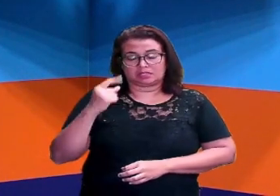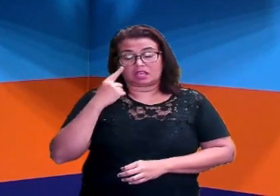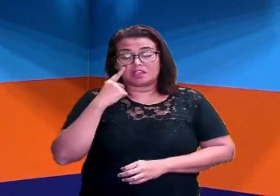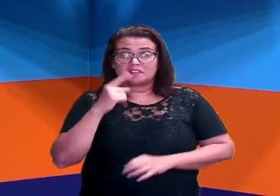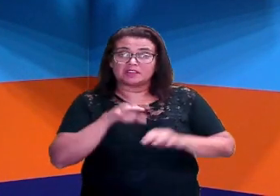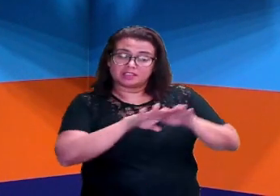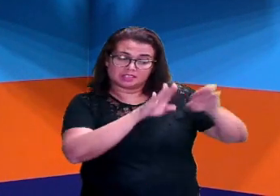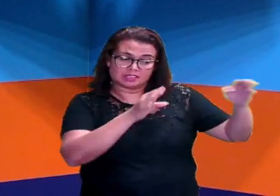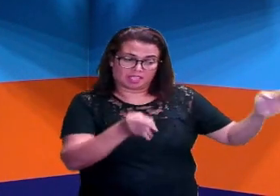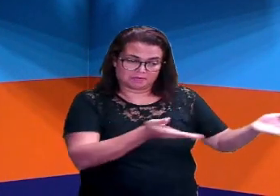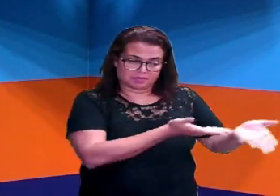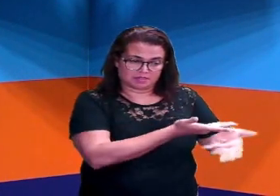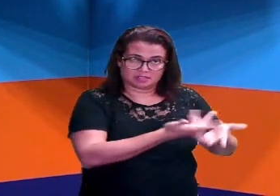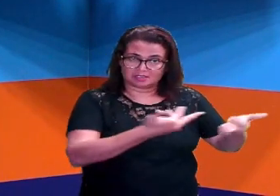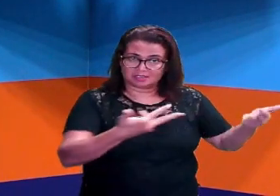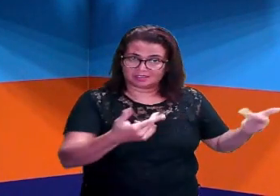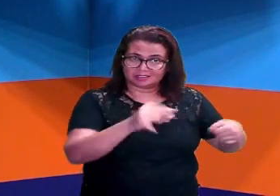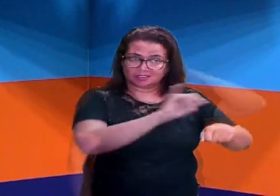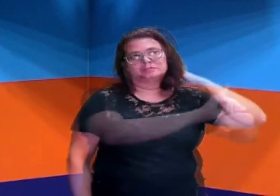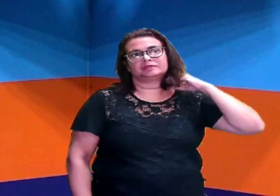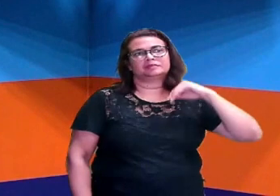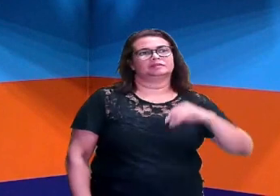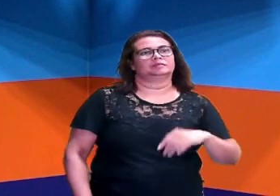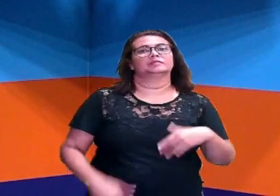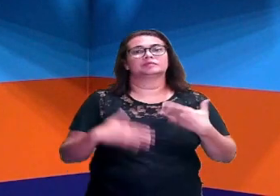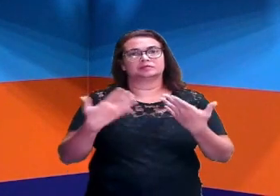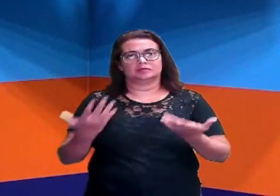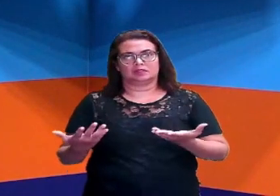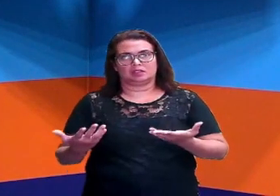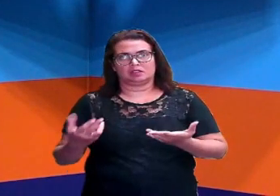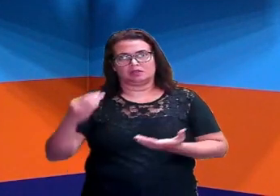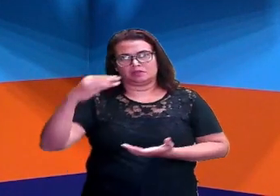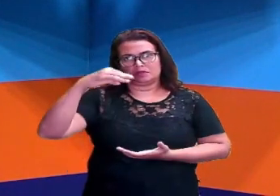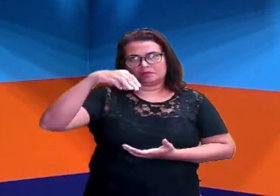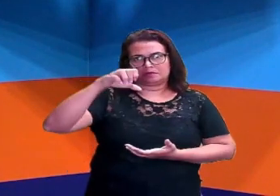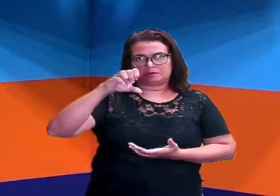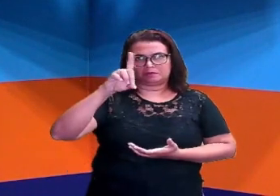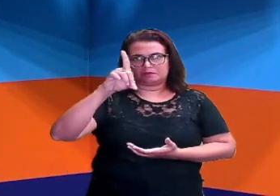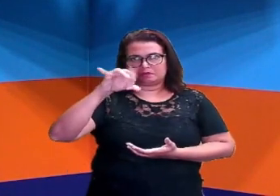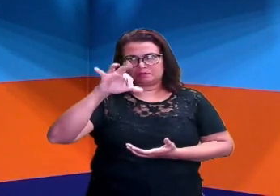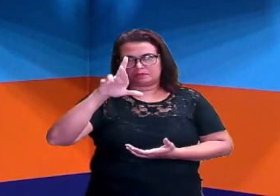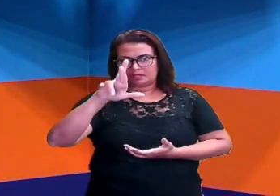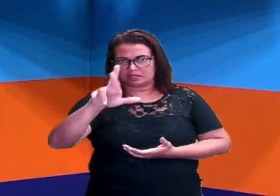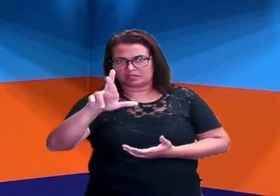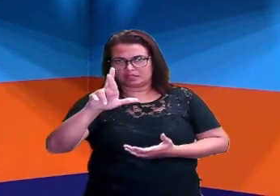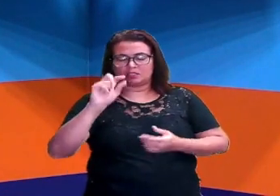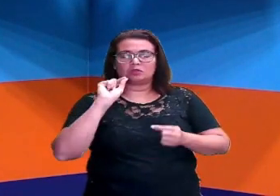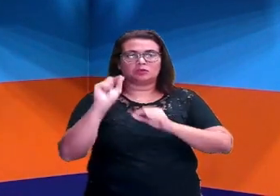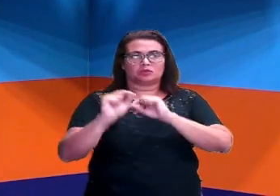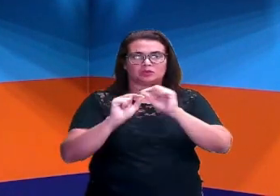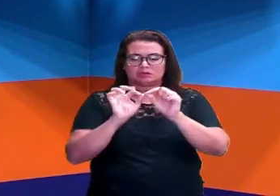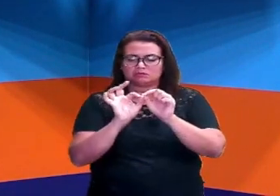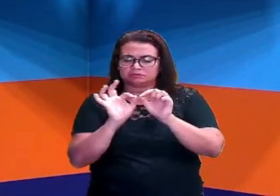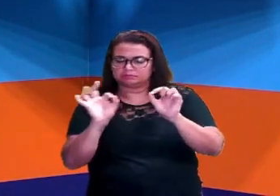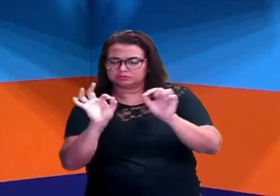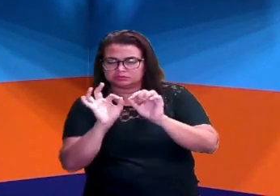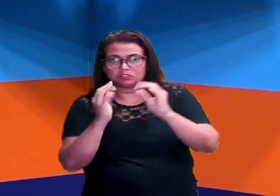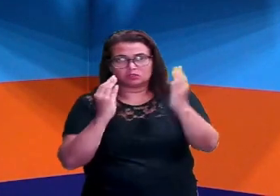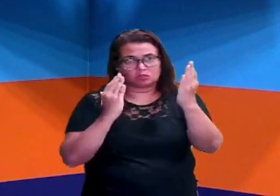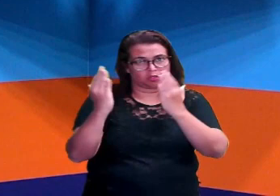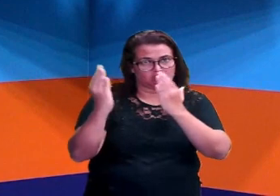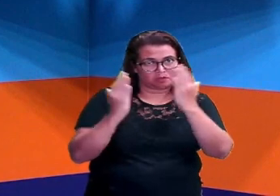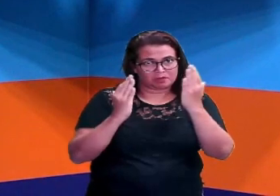trouxe para que vocês possam entender um pouco mais. Então, medir é comparar grandezas de mesma